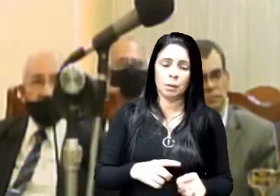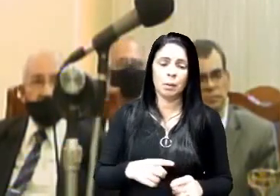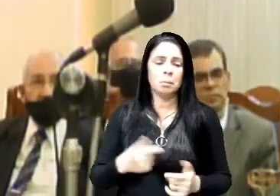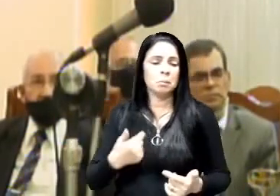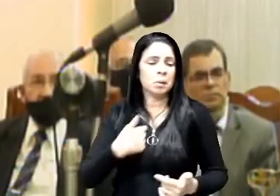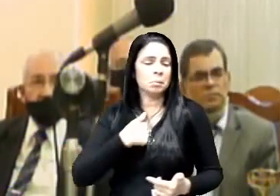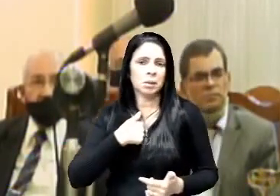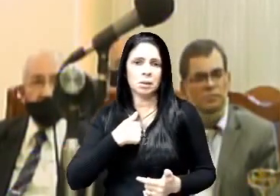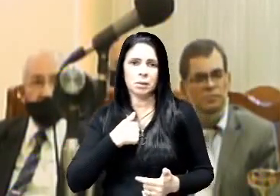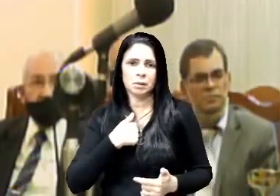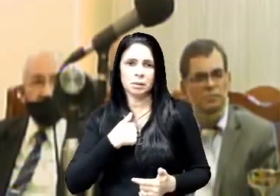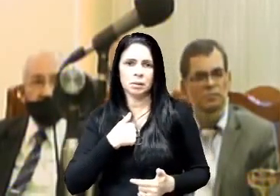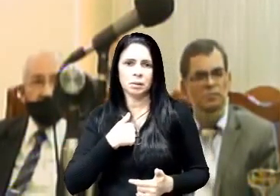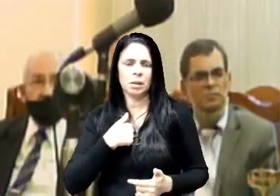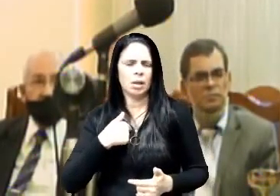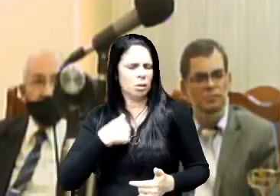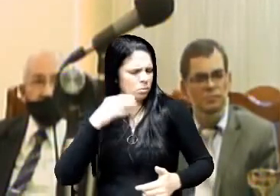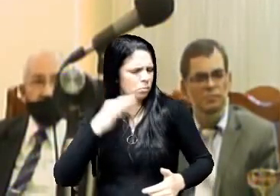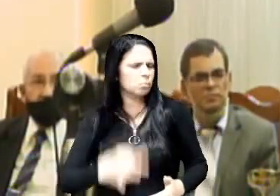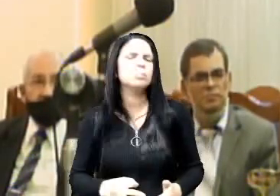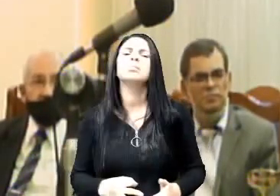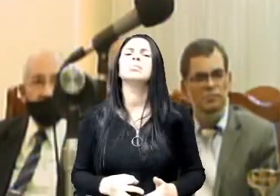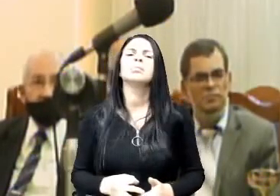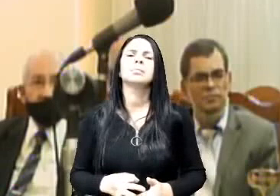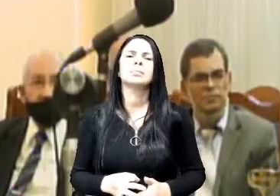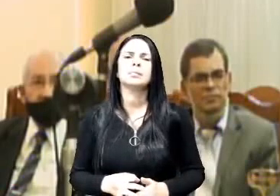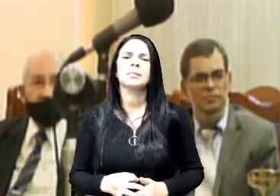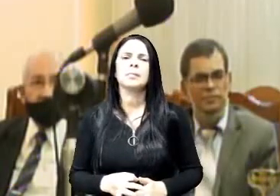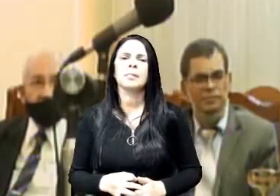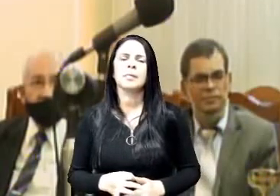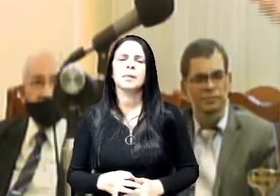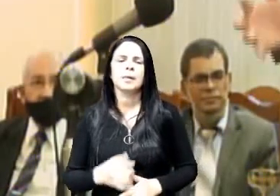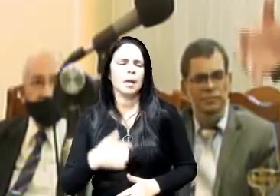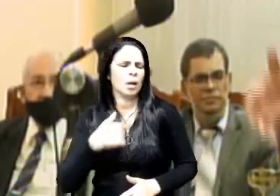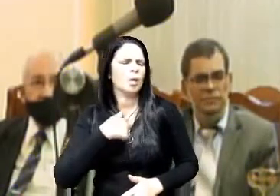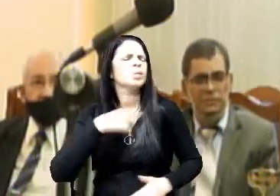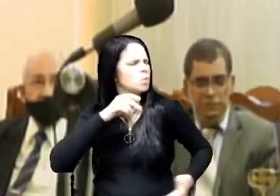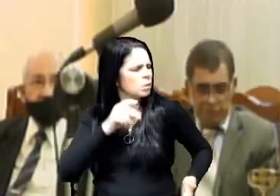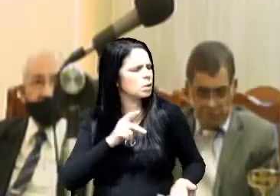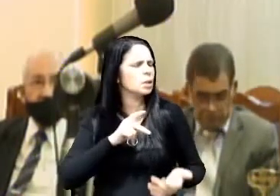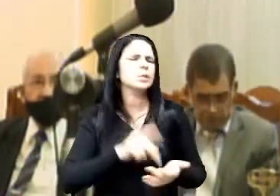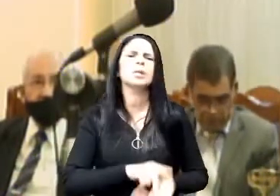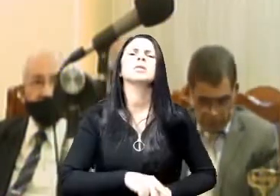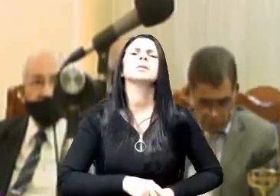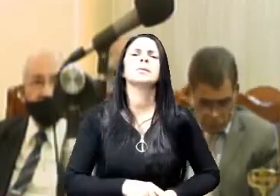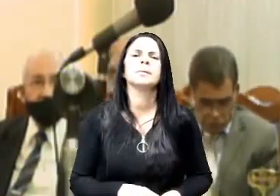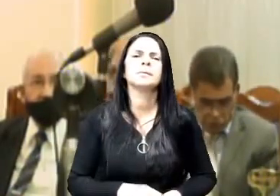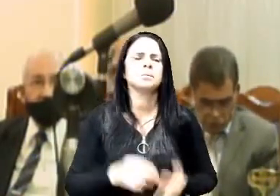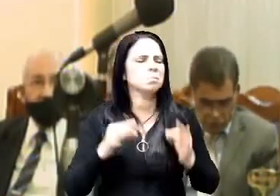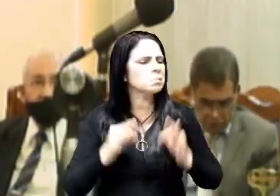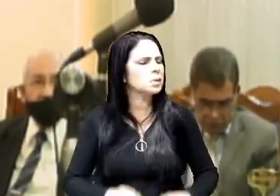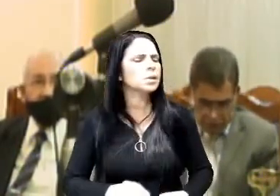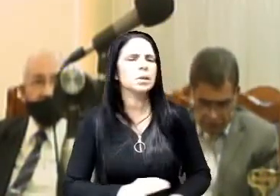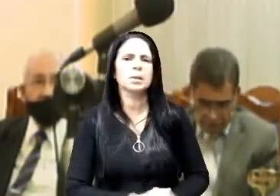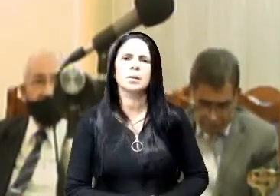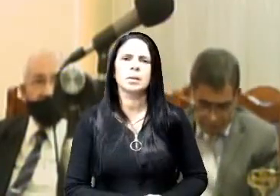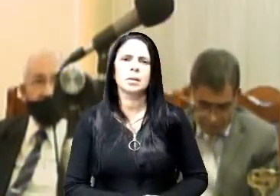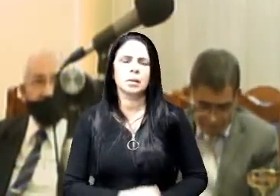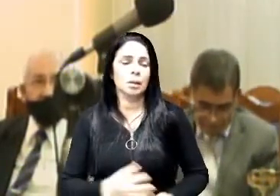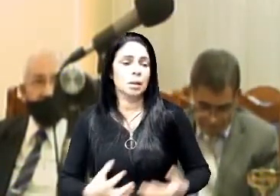mim, tenho por certo. Essa expressão quer dizer, tenho certeza que as